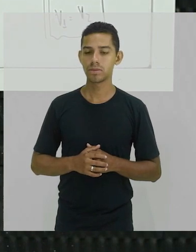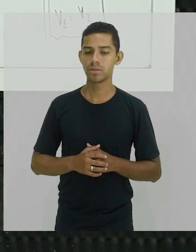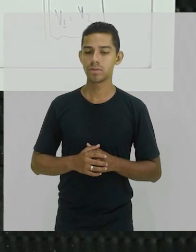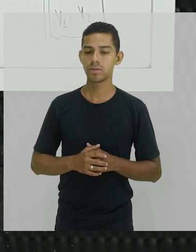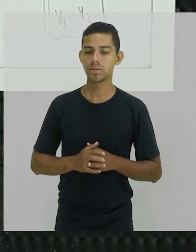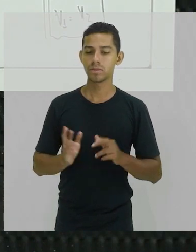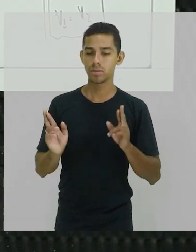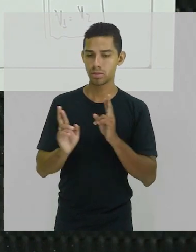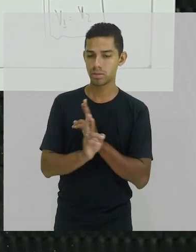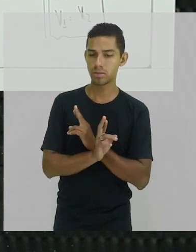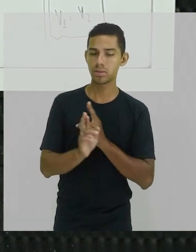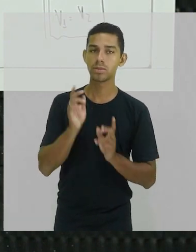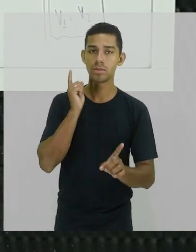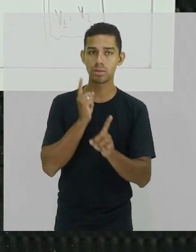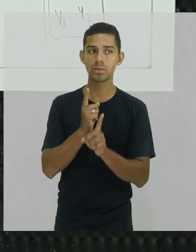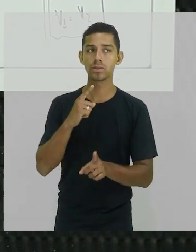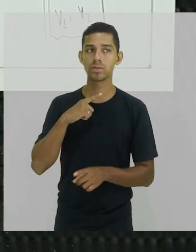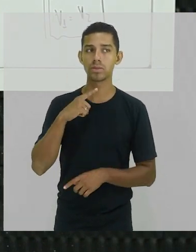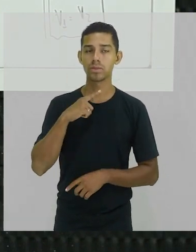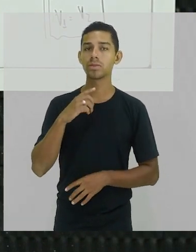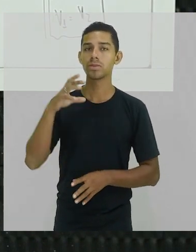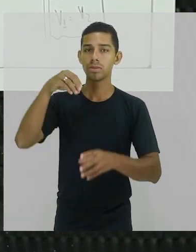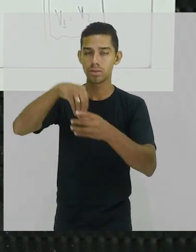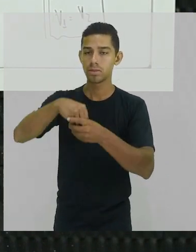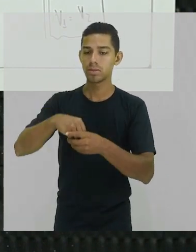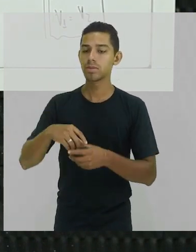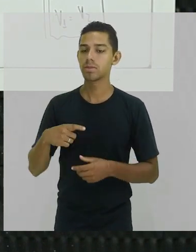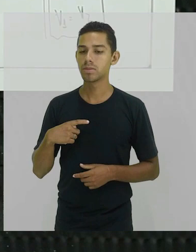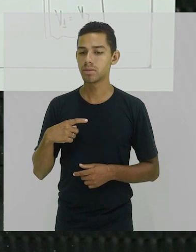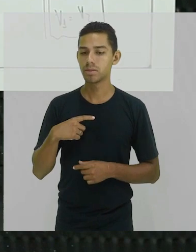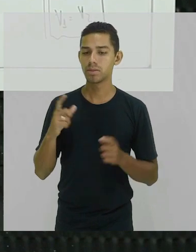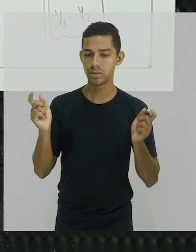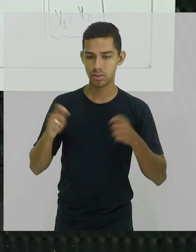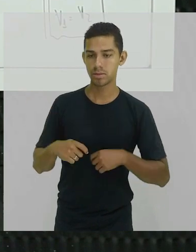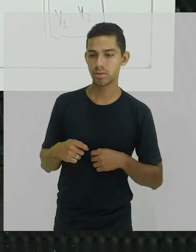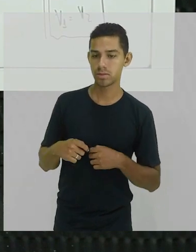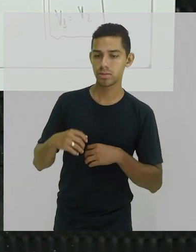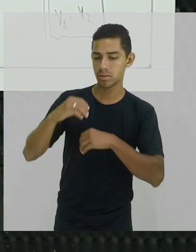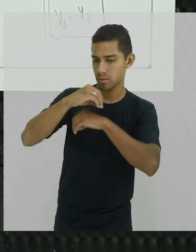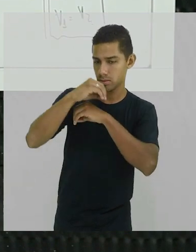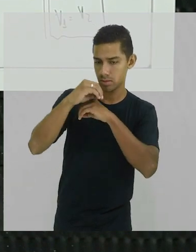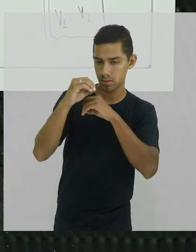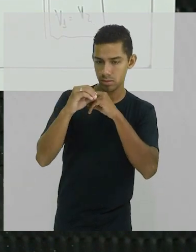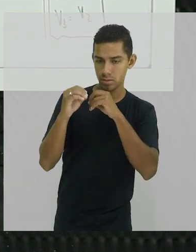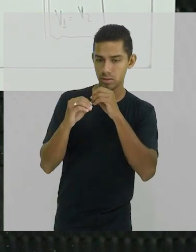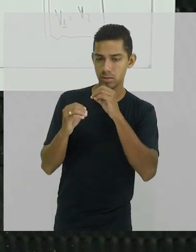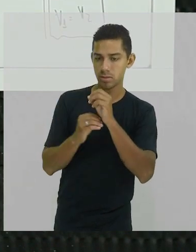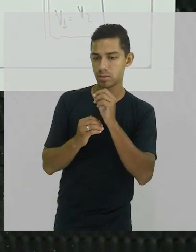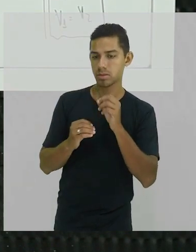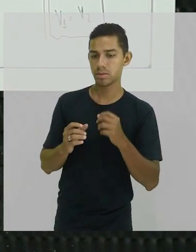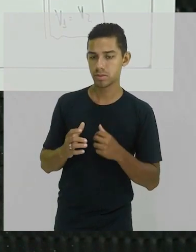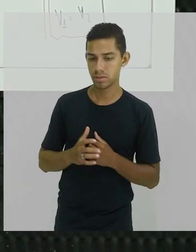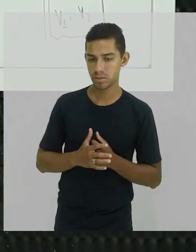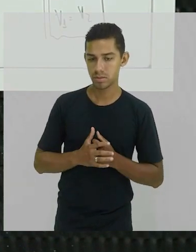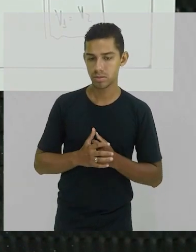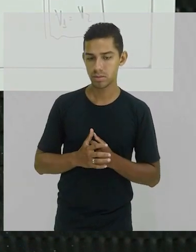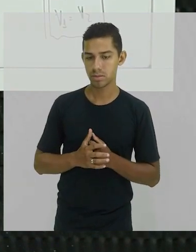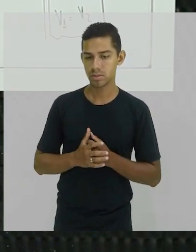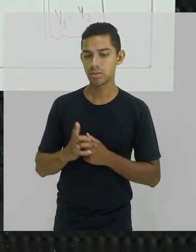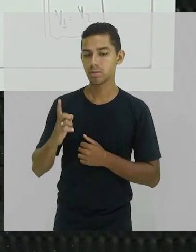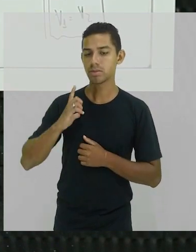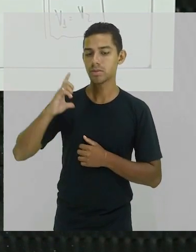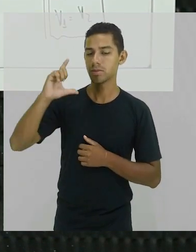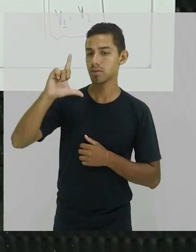então a relação que nós vamos ter, dentre essas moléculas, né, quanto à emissão